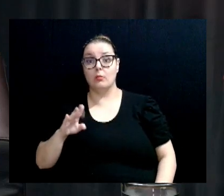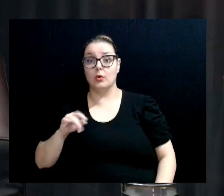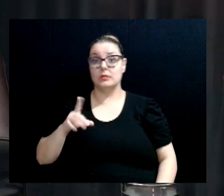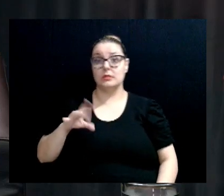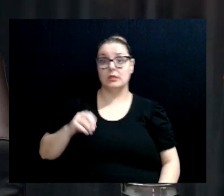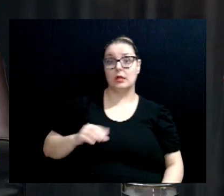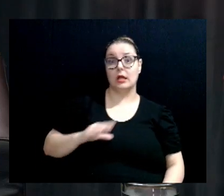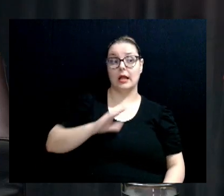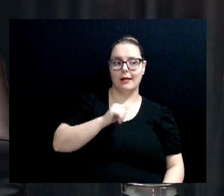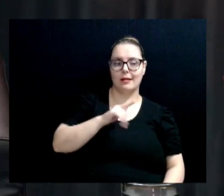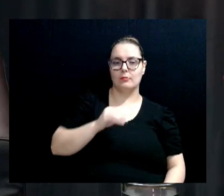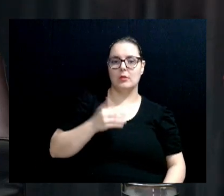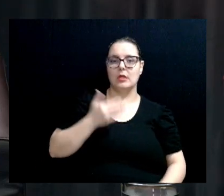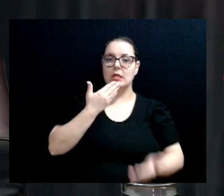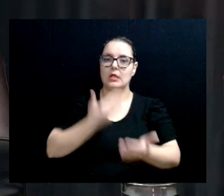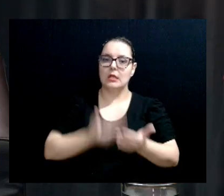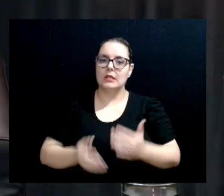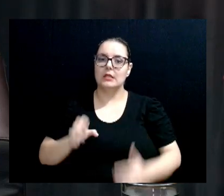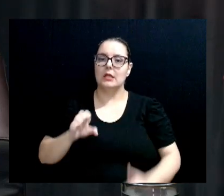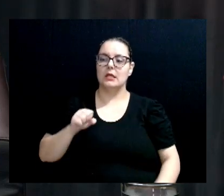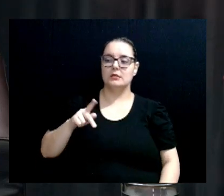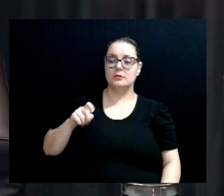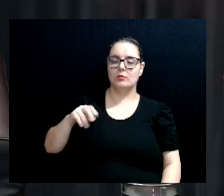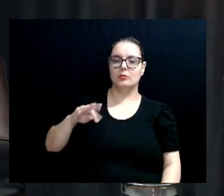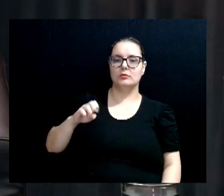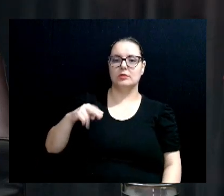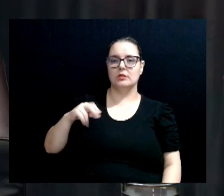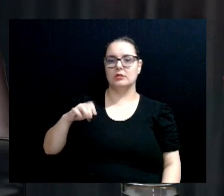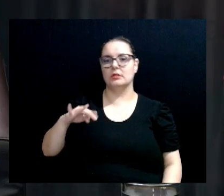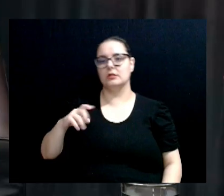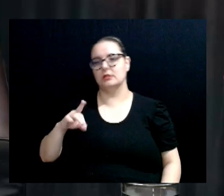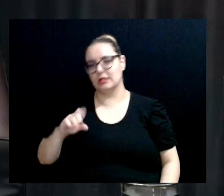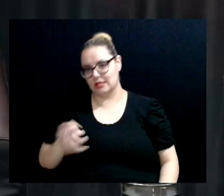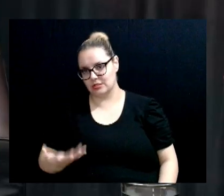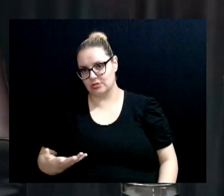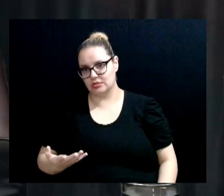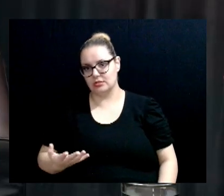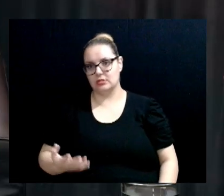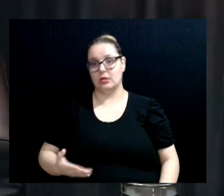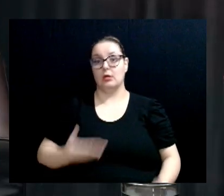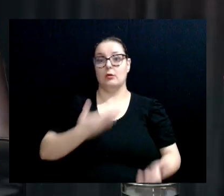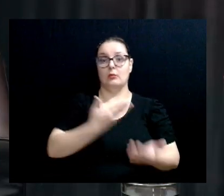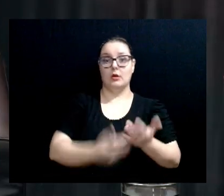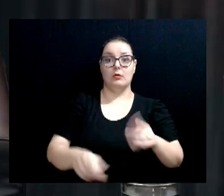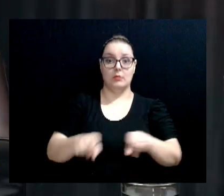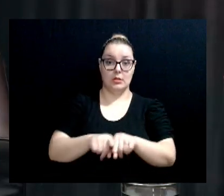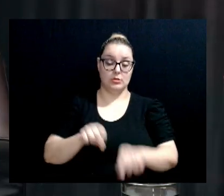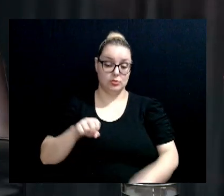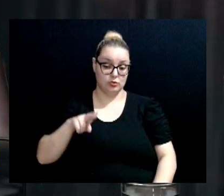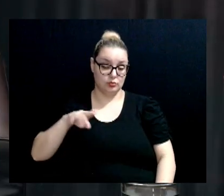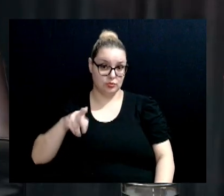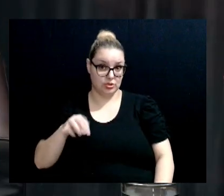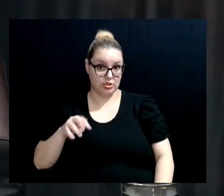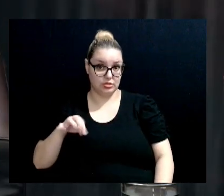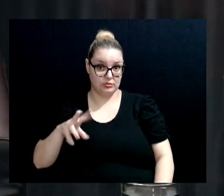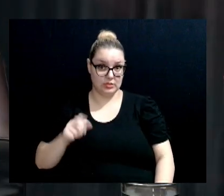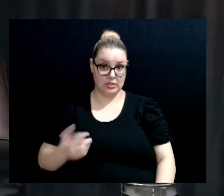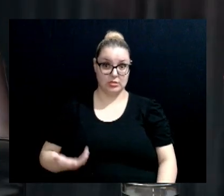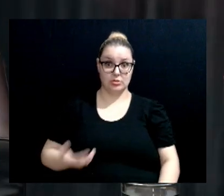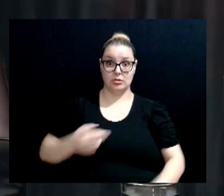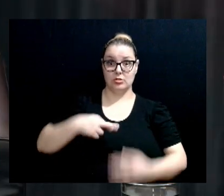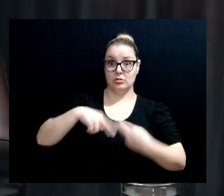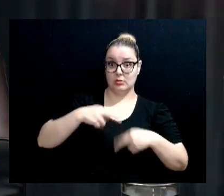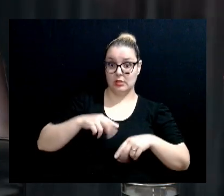da espontaneidade, ela leva a uma perda também da subjetividade, das questões emocionais. Então,